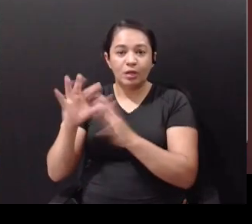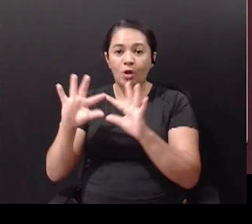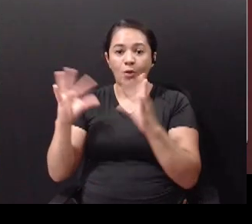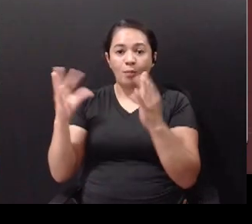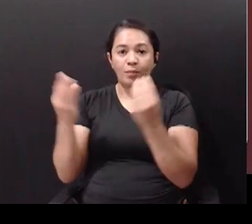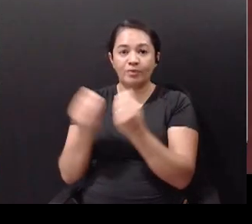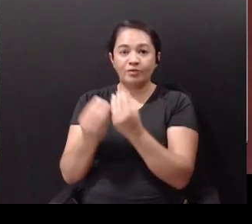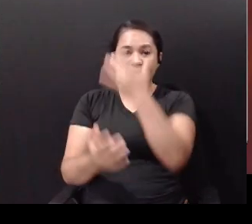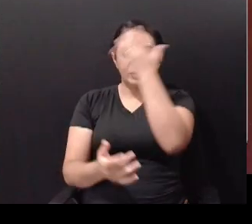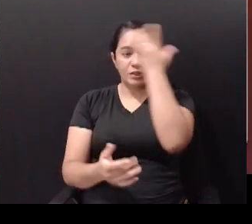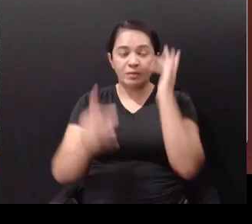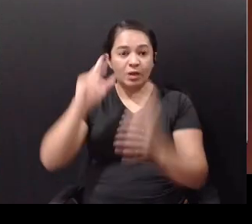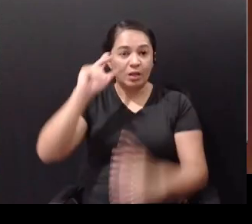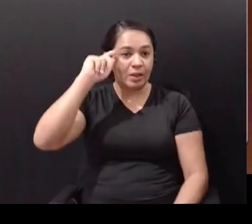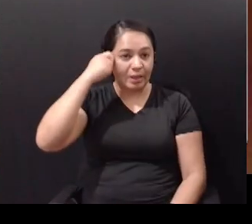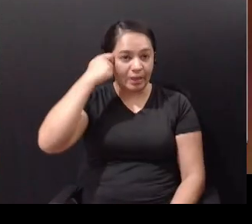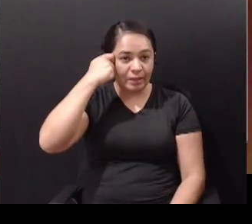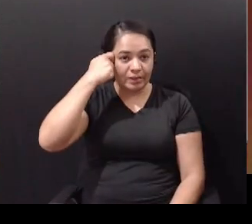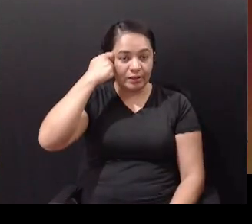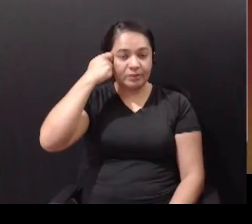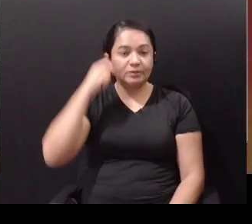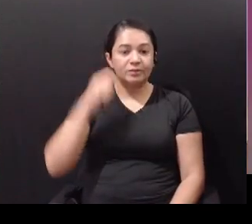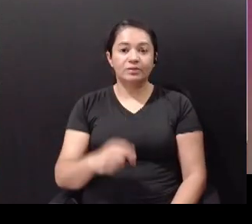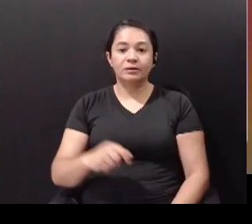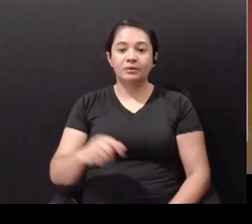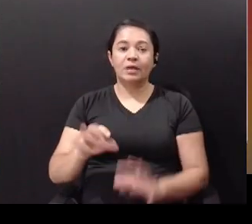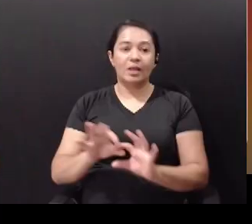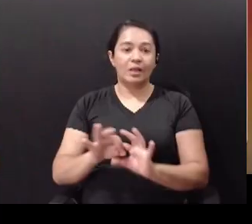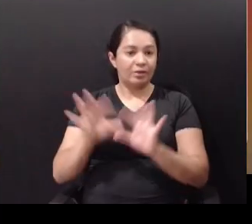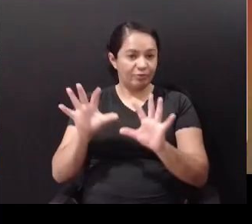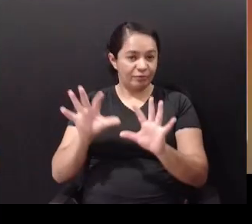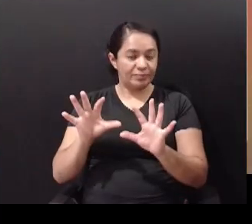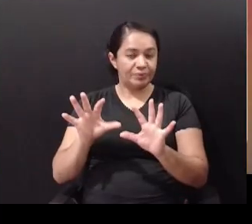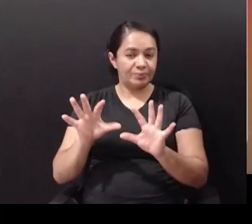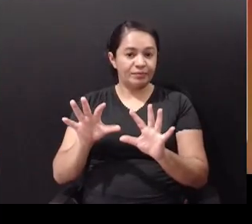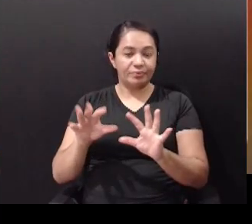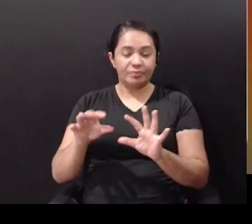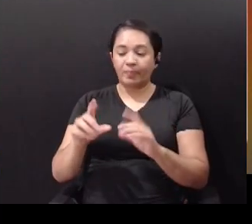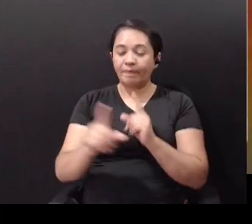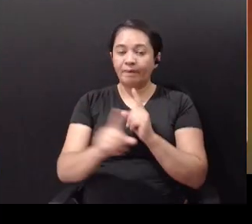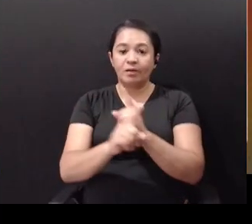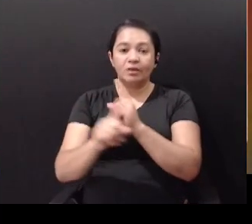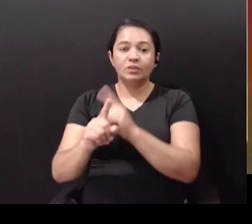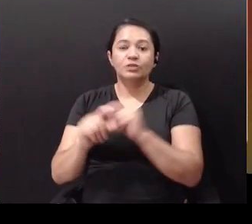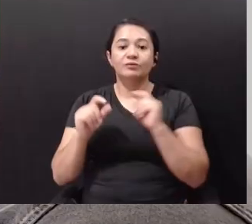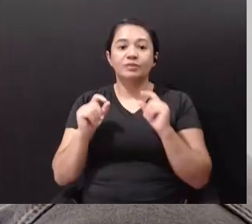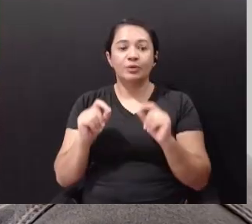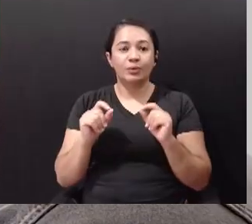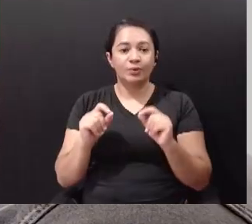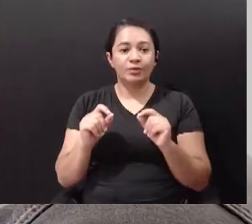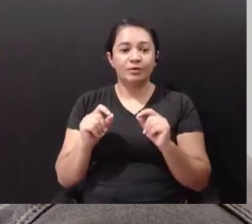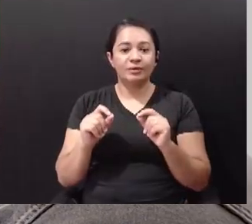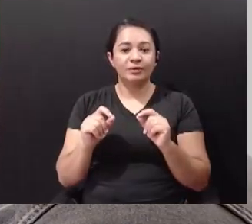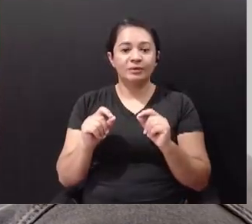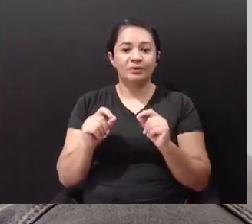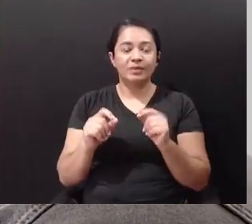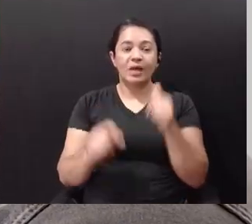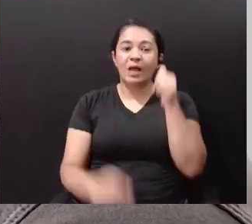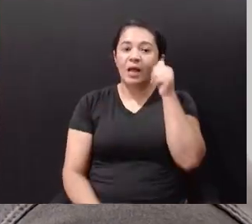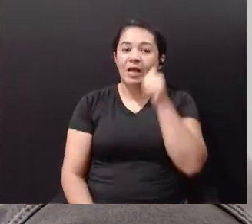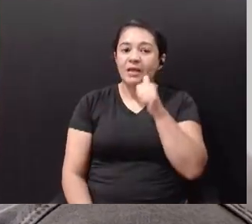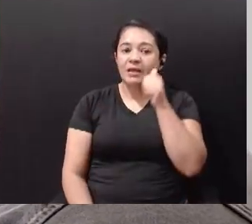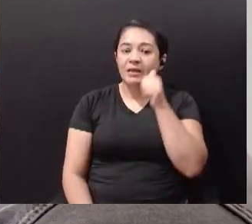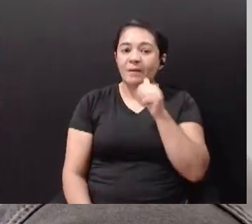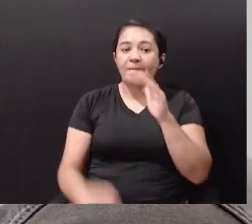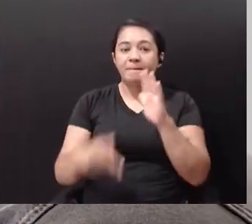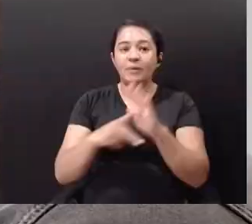negras que eram livres, e eles atendiam inclusive as meninas das famílias mais